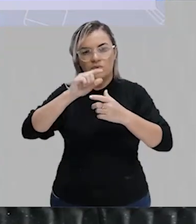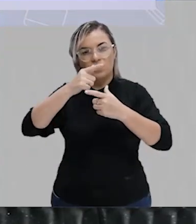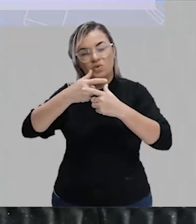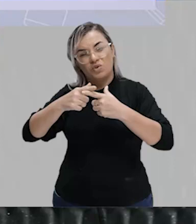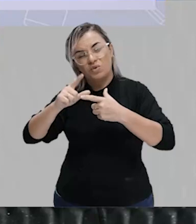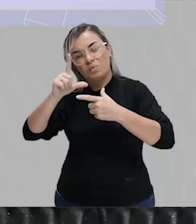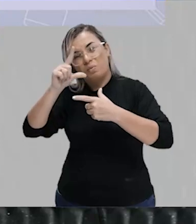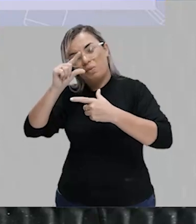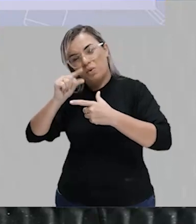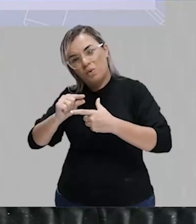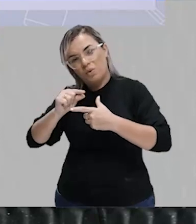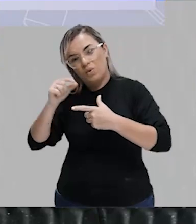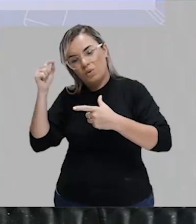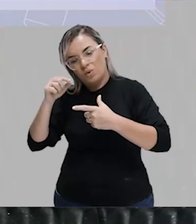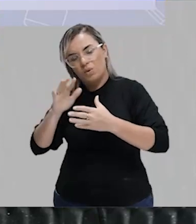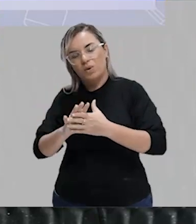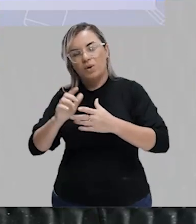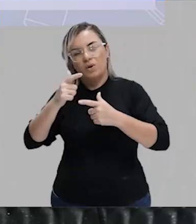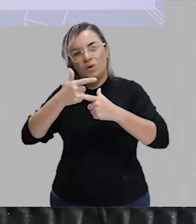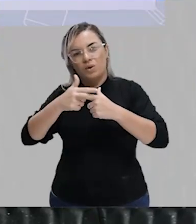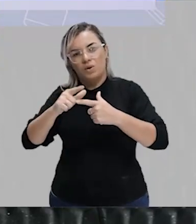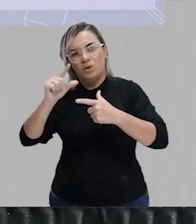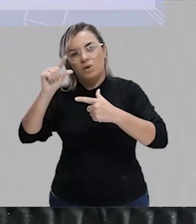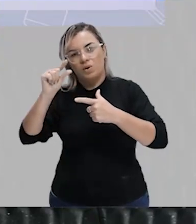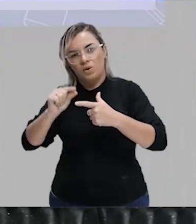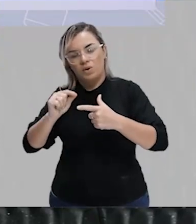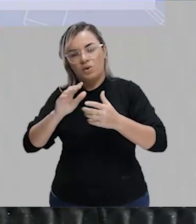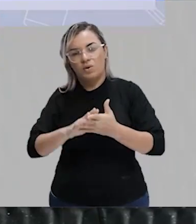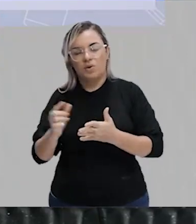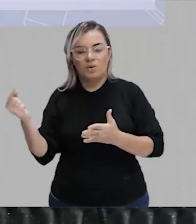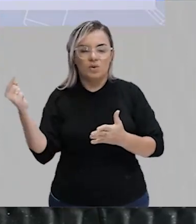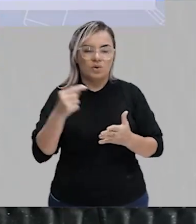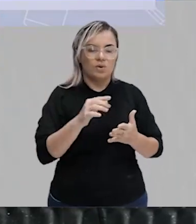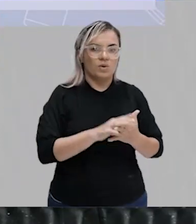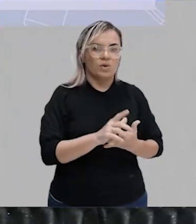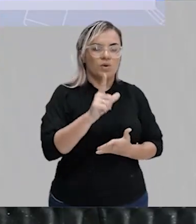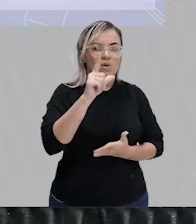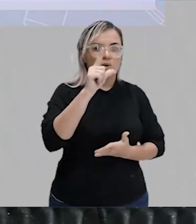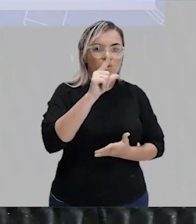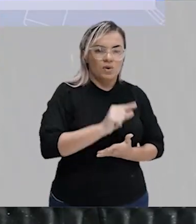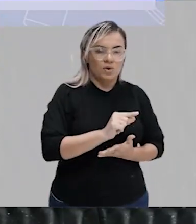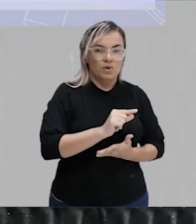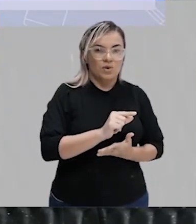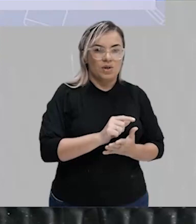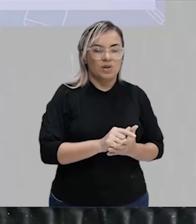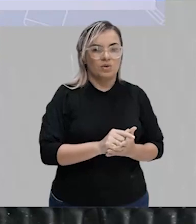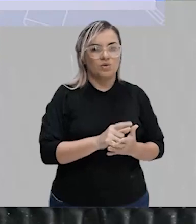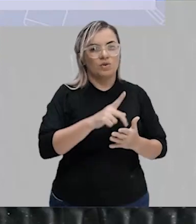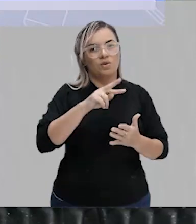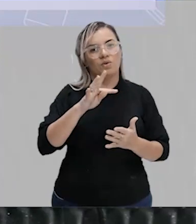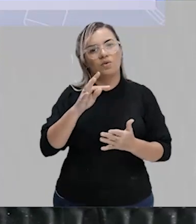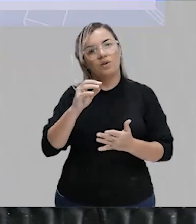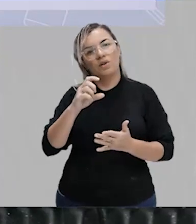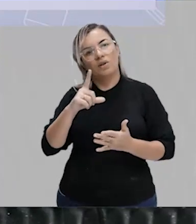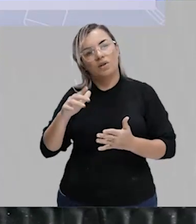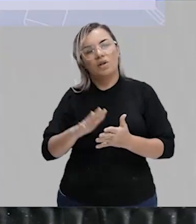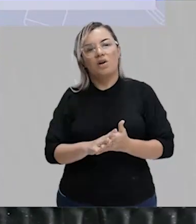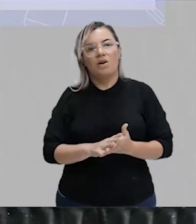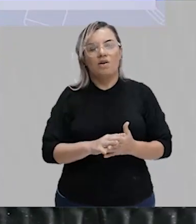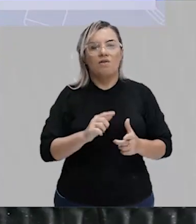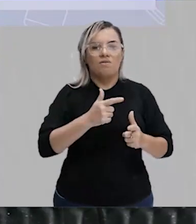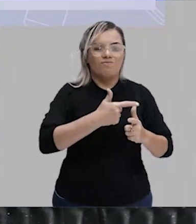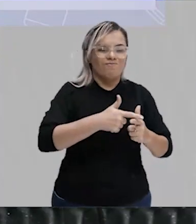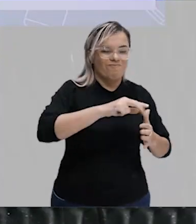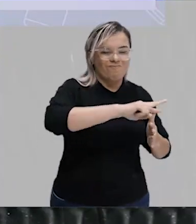menos. Onde tem menos vitelo, é a parte do ovo ou zigoto que vai se dividir mais. Então, como